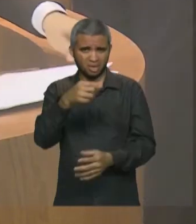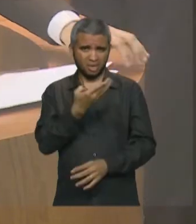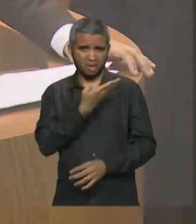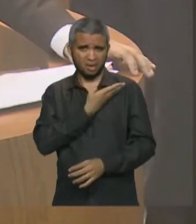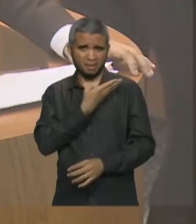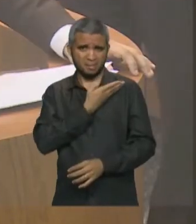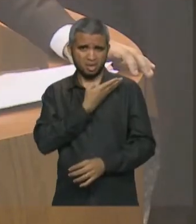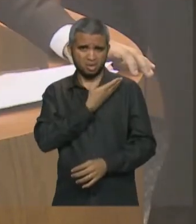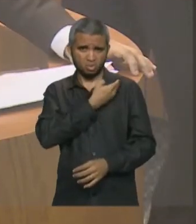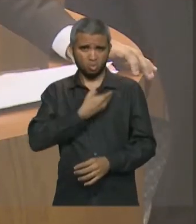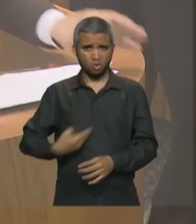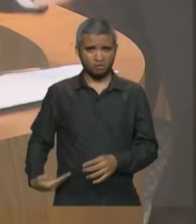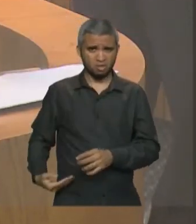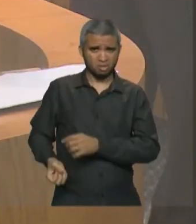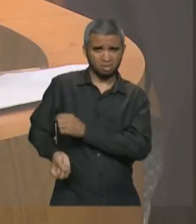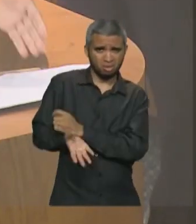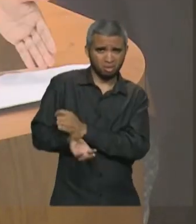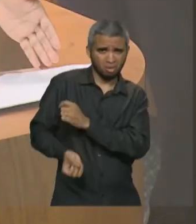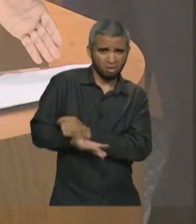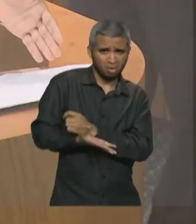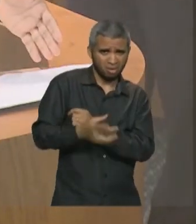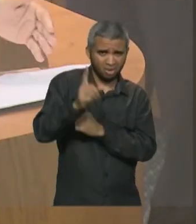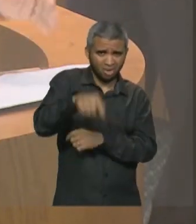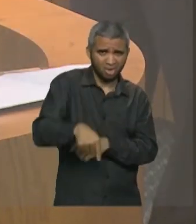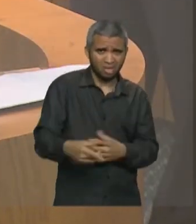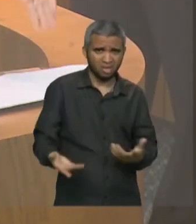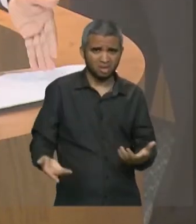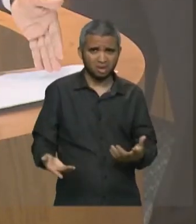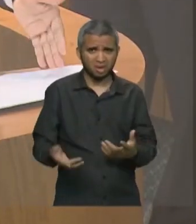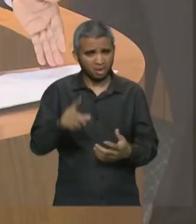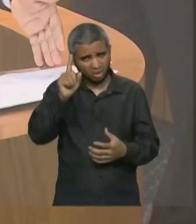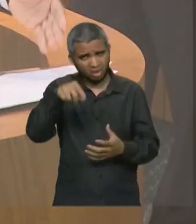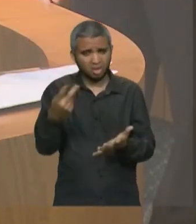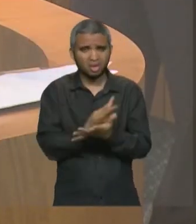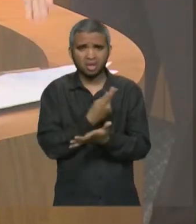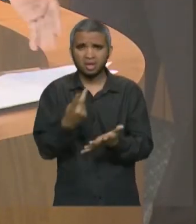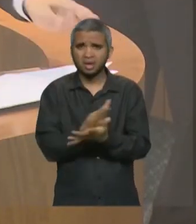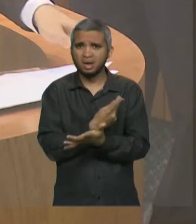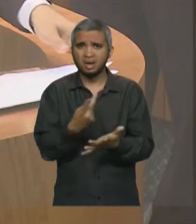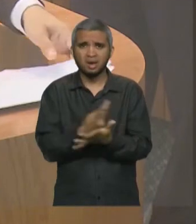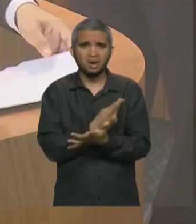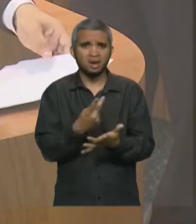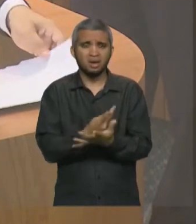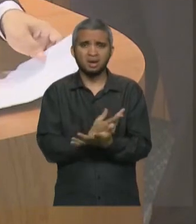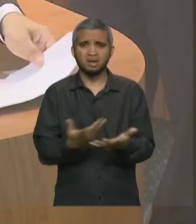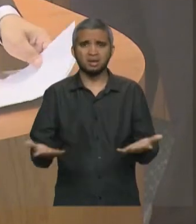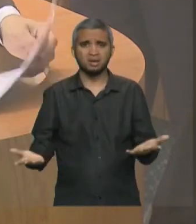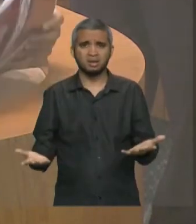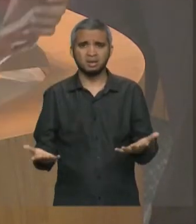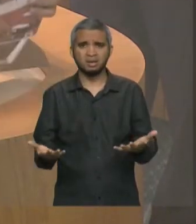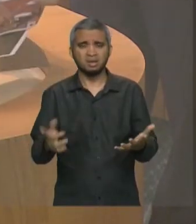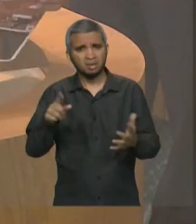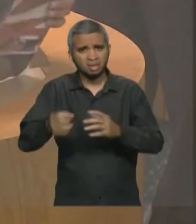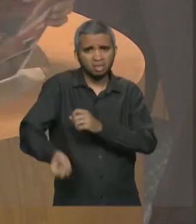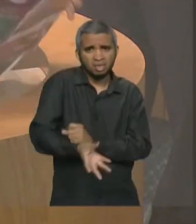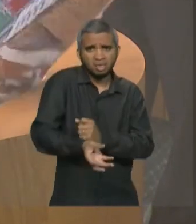governador? Isso é corrupção, isso é máfia, é improbidade administrativa.